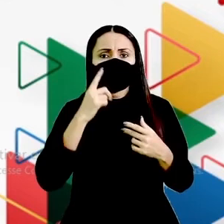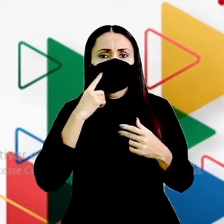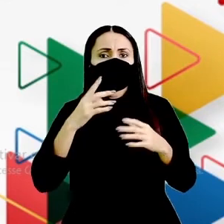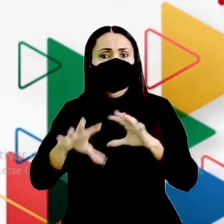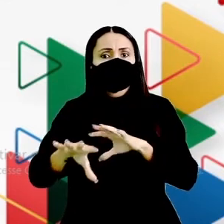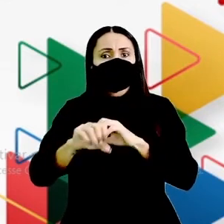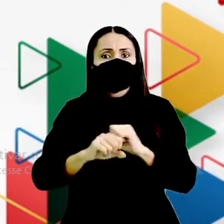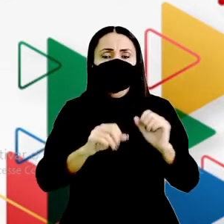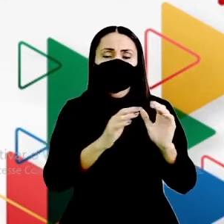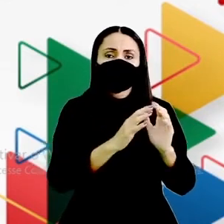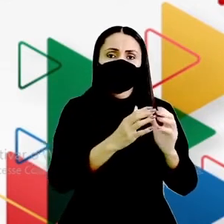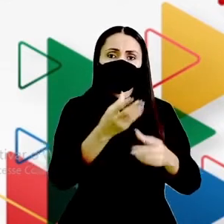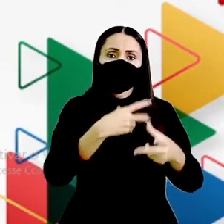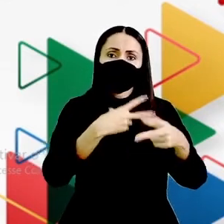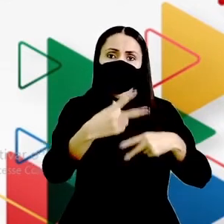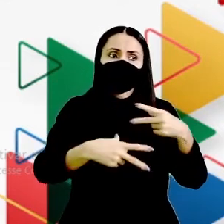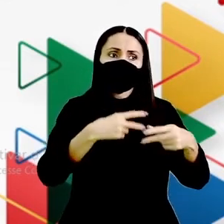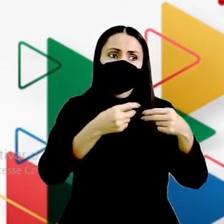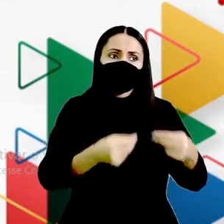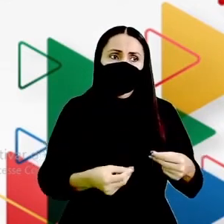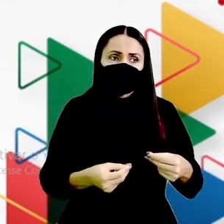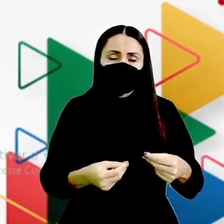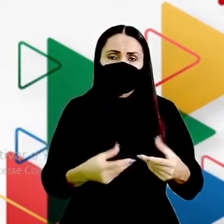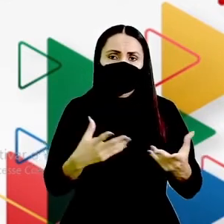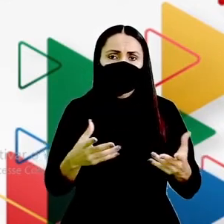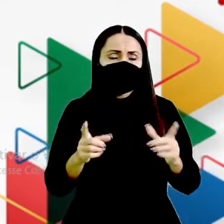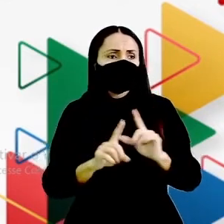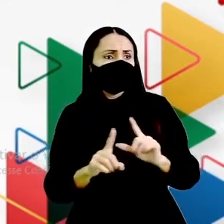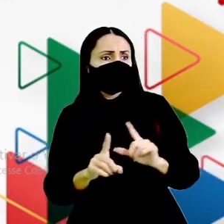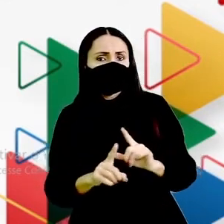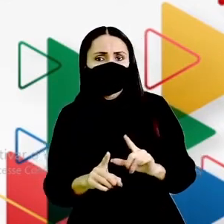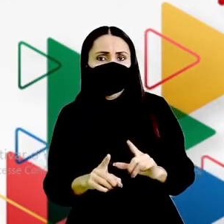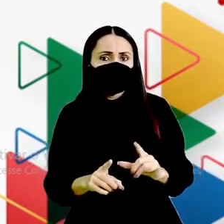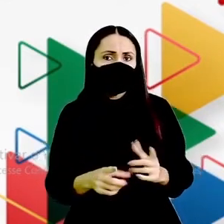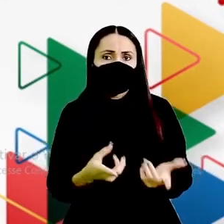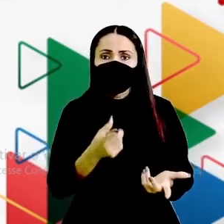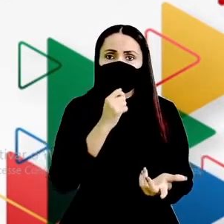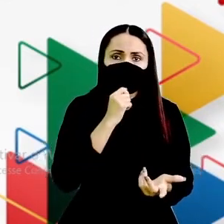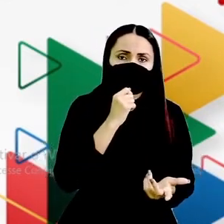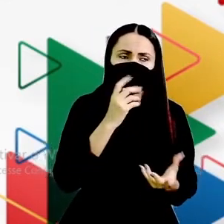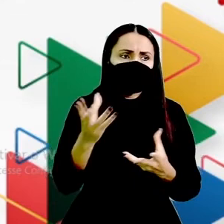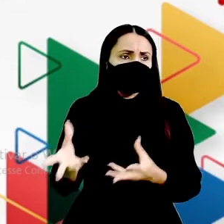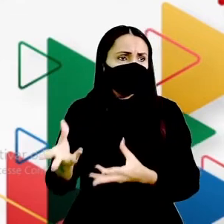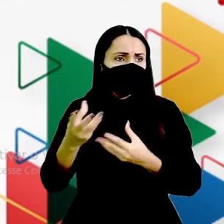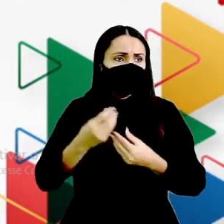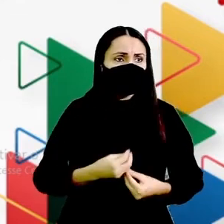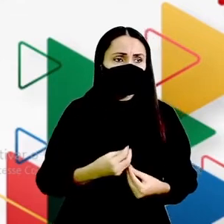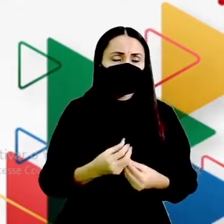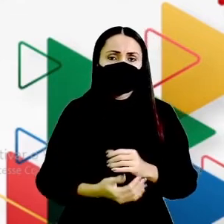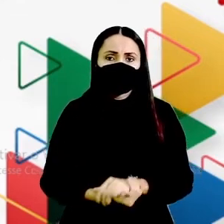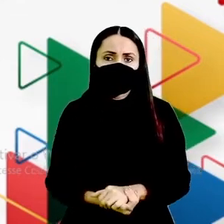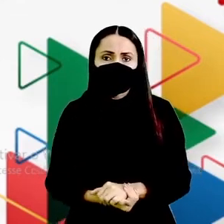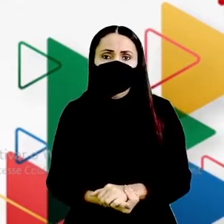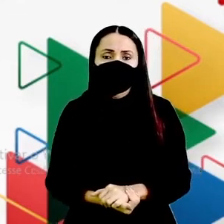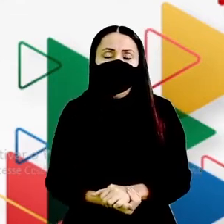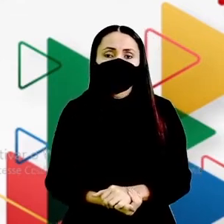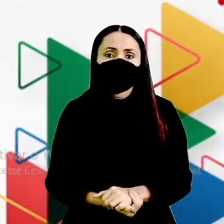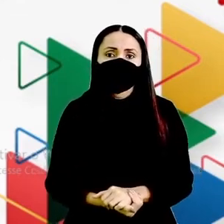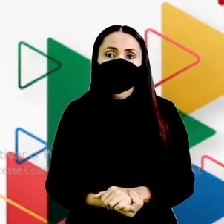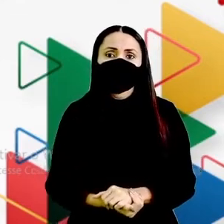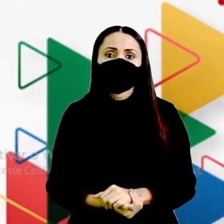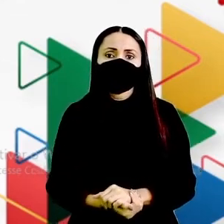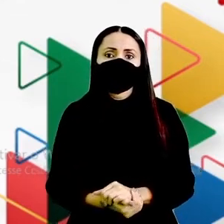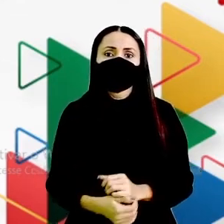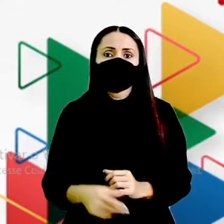mandei? Não, né? Ainda não. Aí não posso usar o recebê-la. Não, não, eu posso dizer, professor... Ainda pretendo